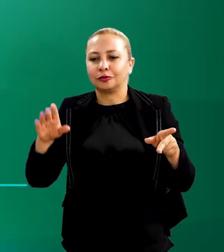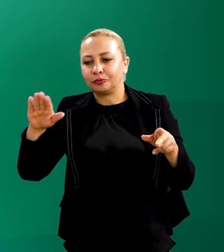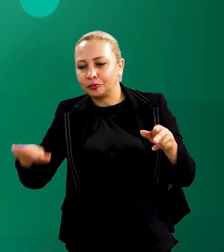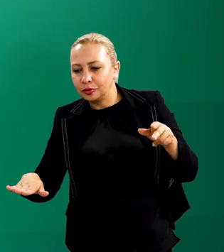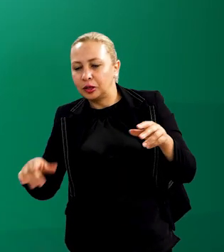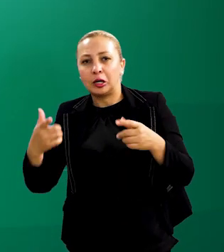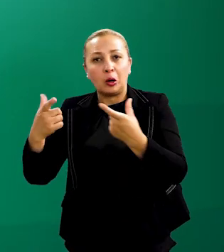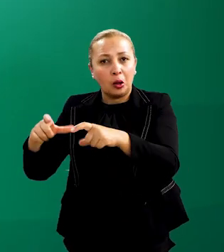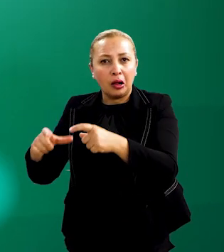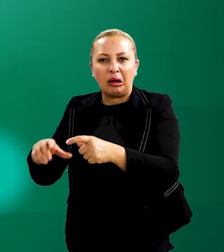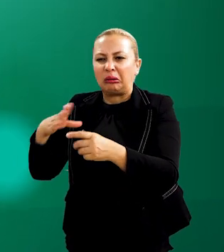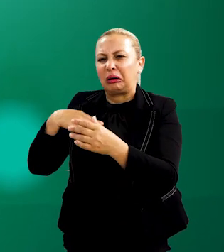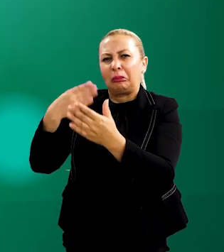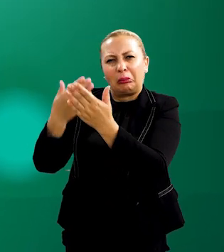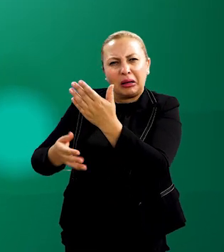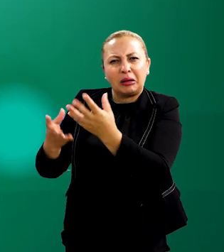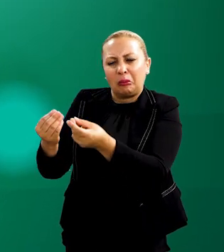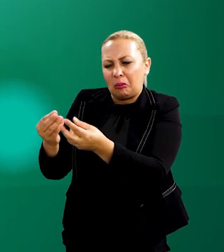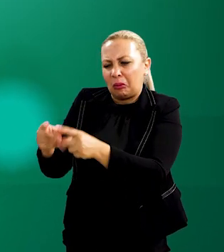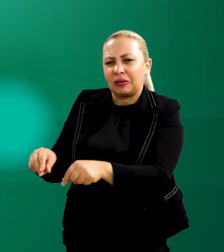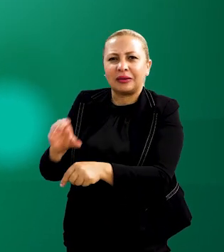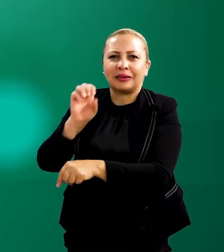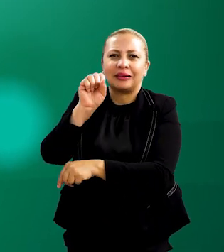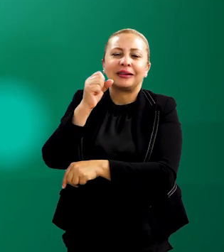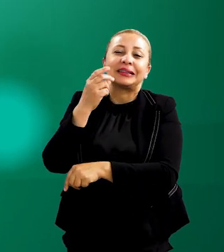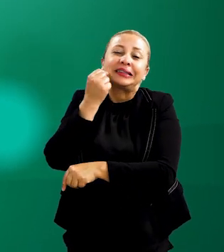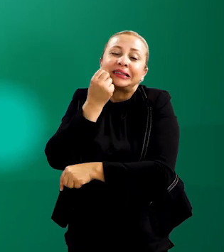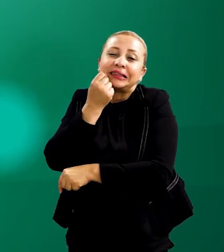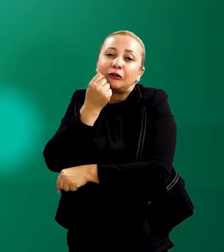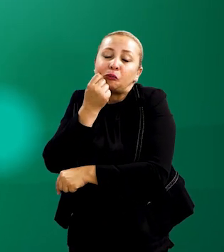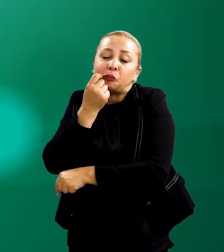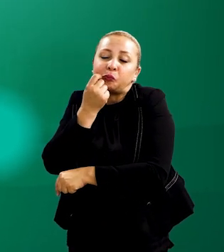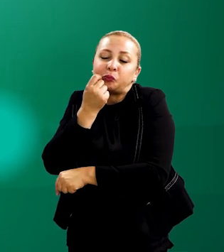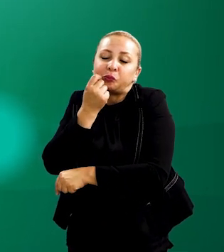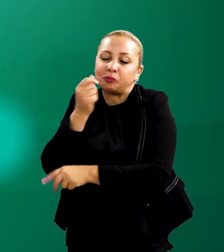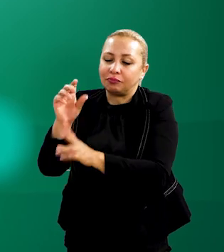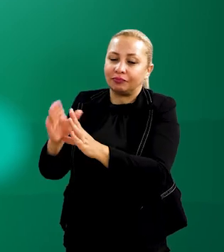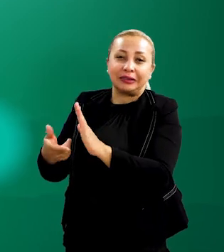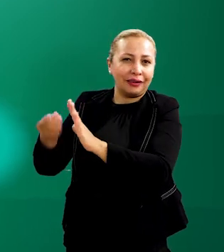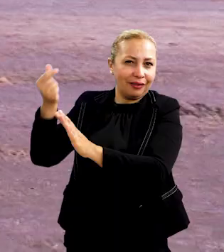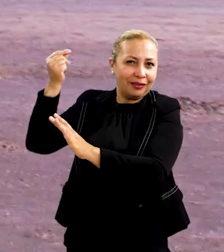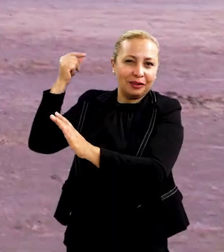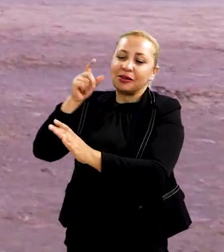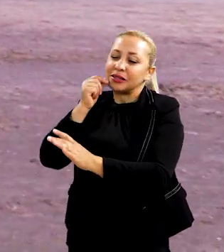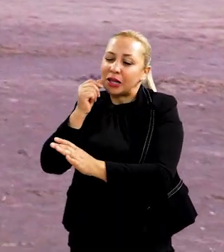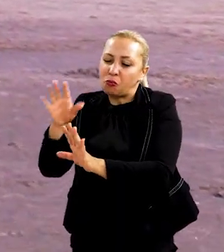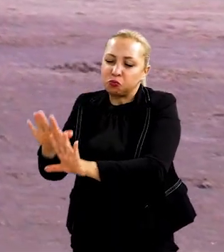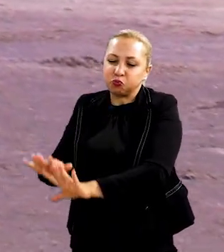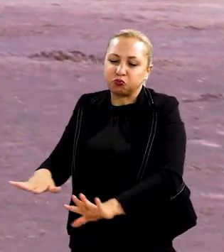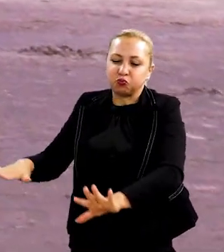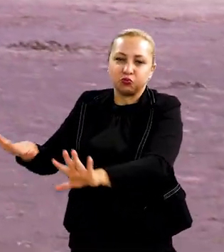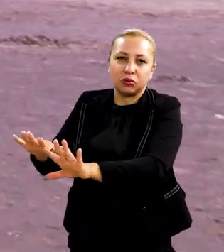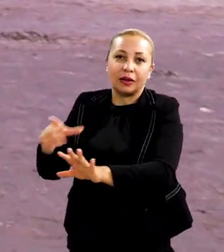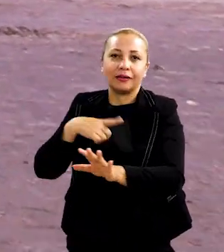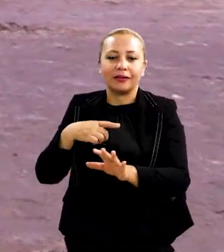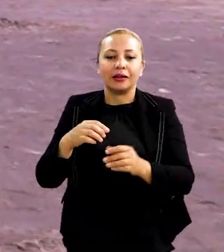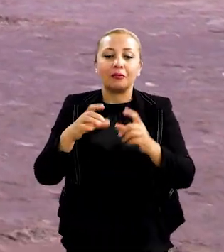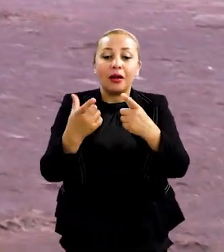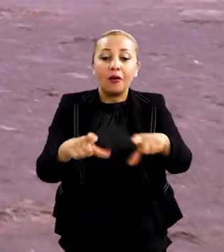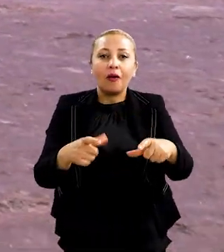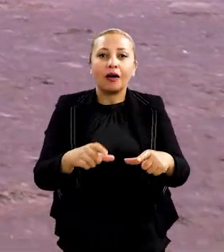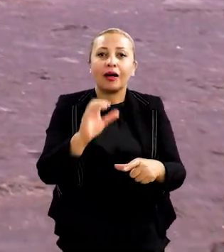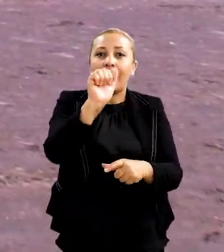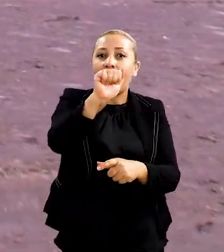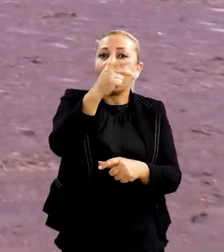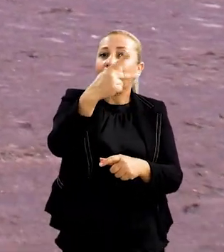A gente tem uma área que foi degradada, no caso das salinas, onde antigamente eram salinas. A gente tem uma área de apicum,